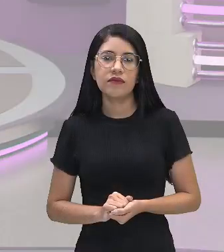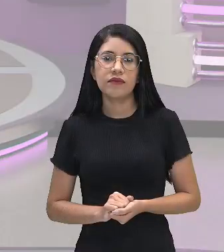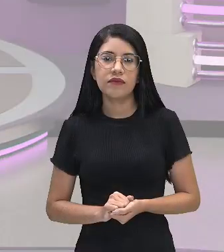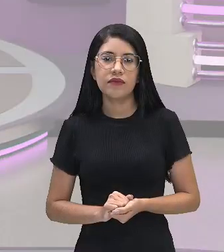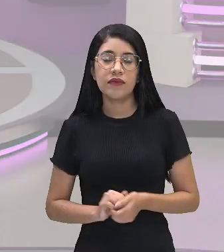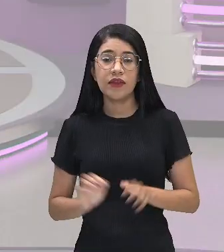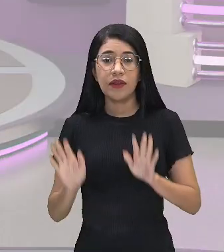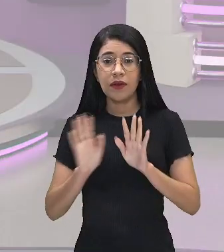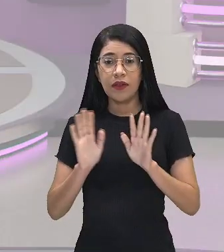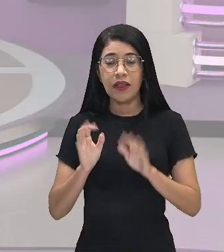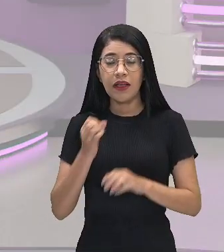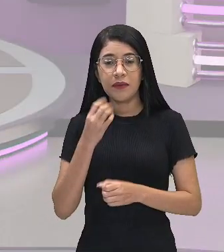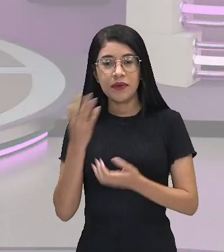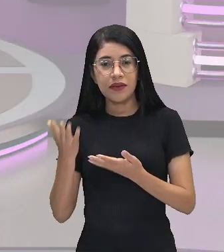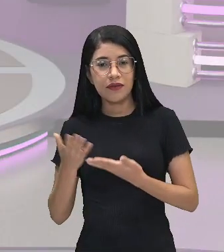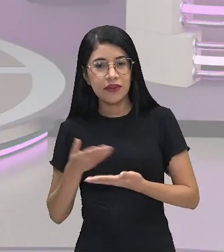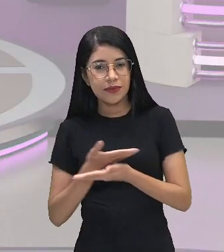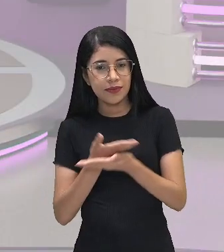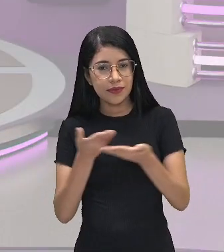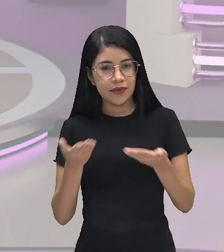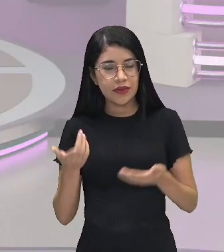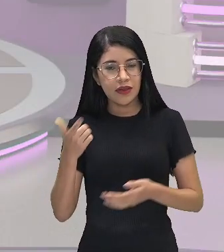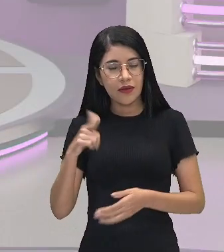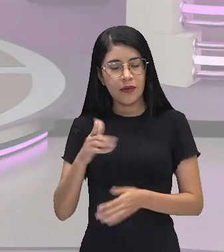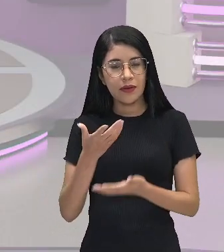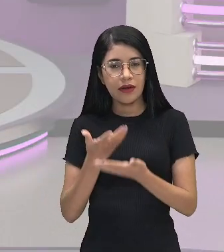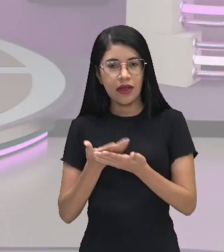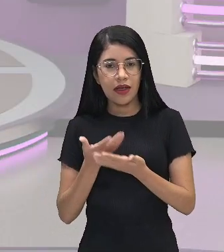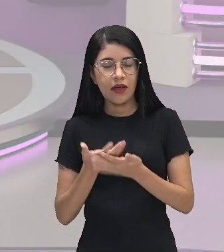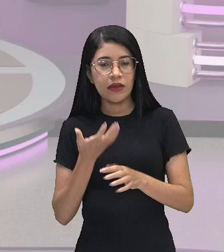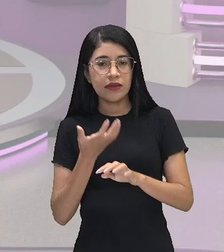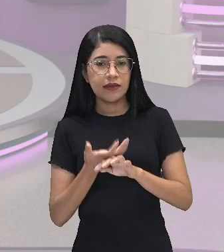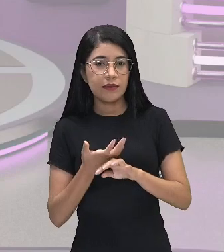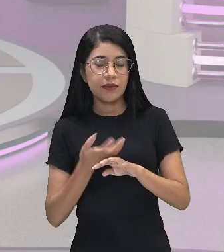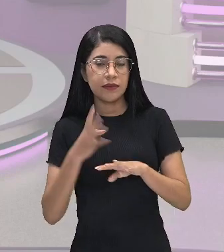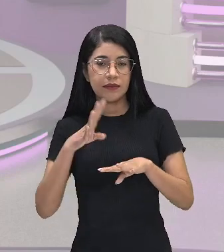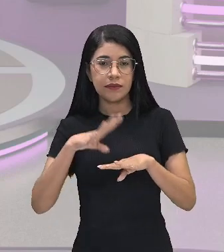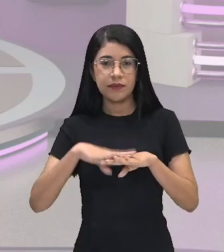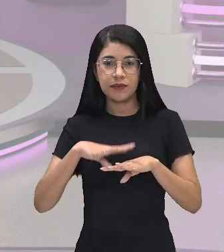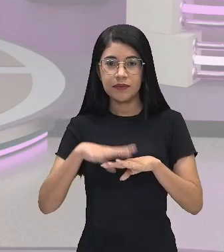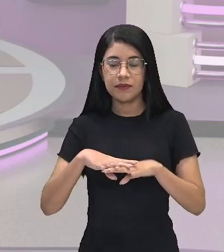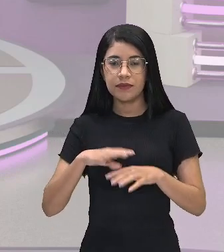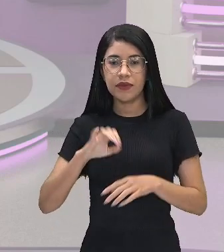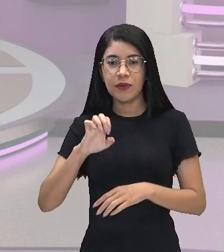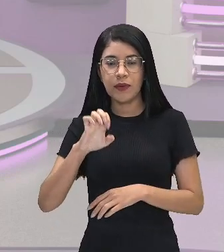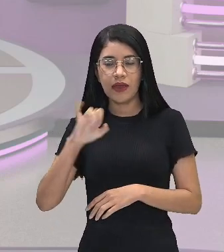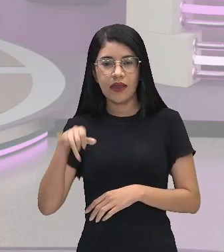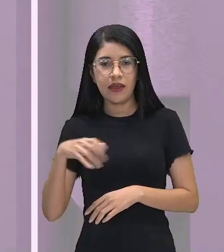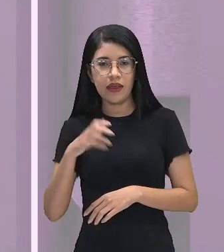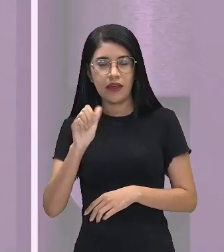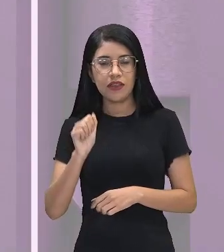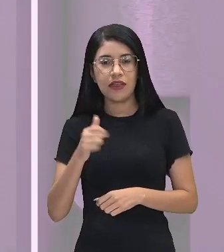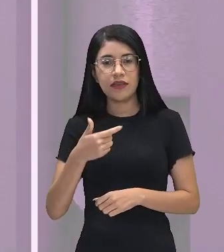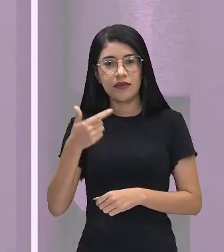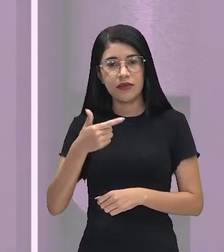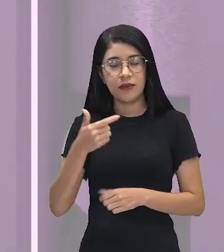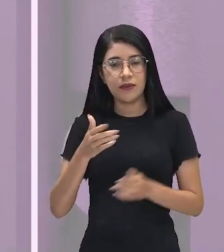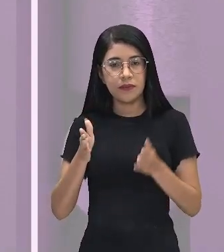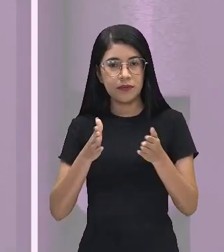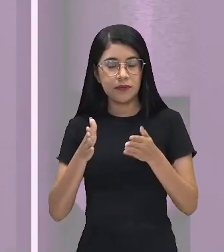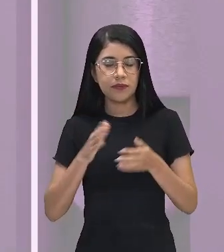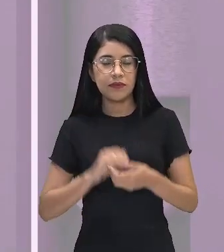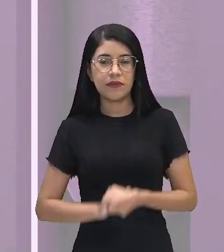Olá, sejam todos bem-vindos a mais uma aula do componente de matemática EJA segunda fase. Aqui